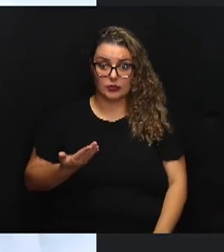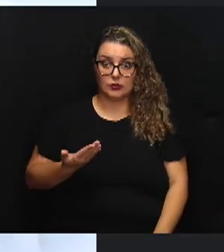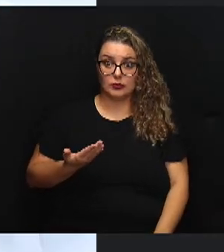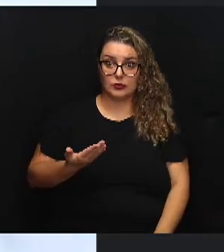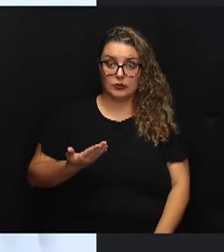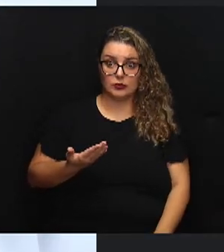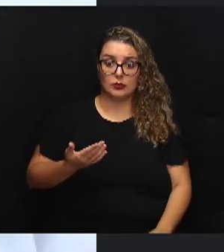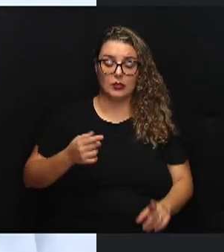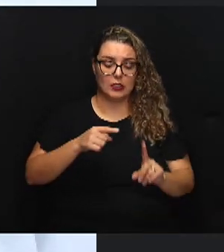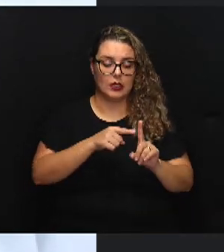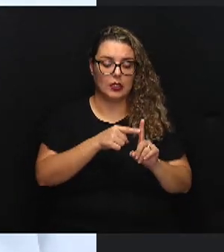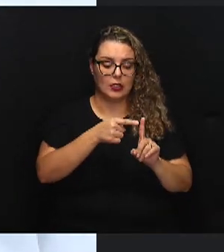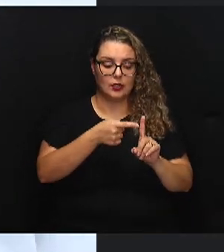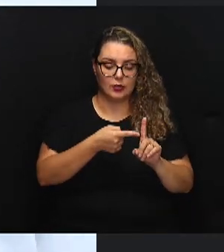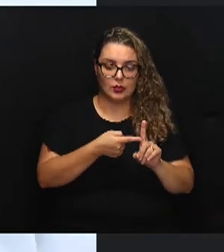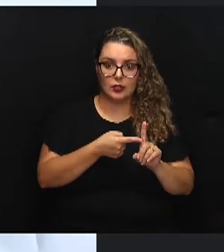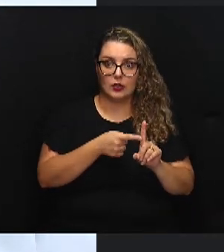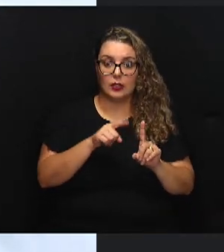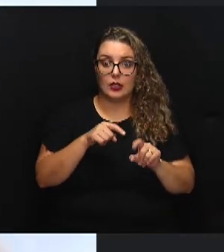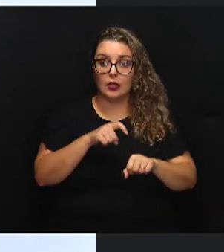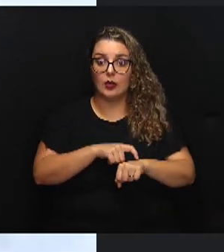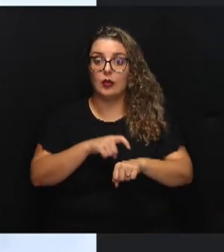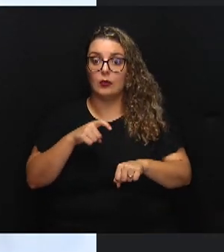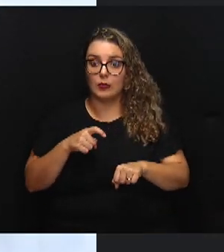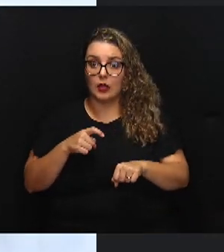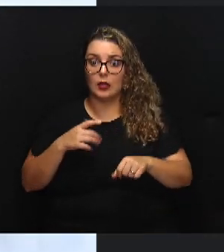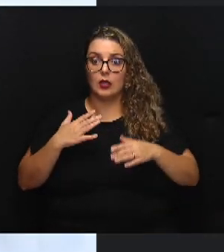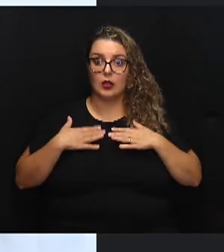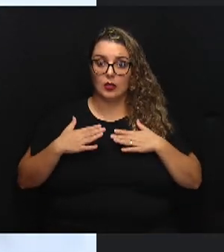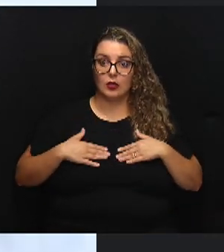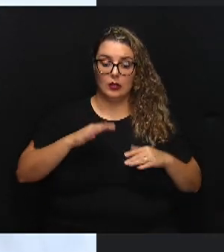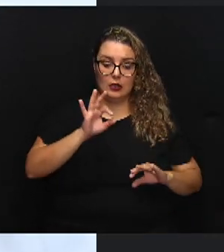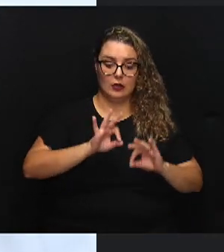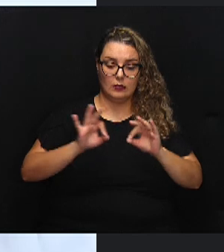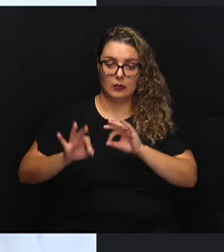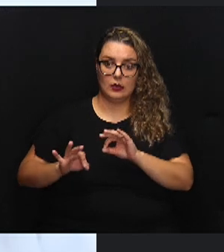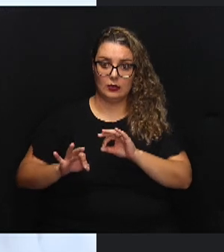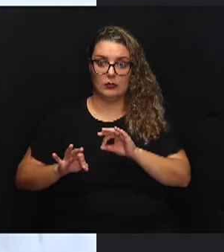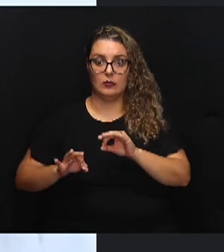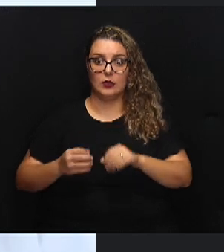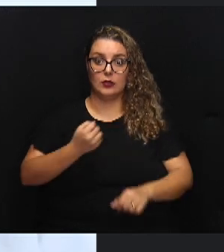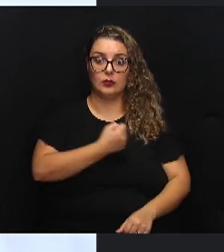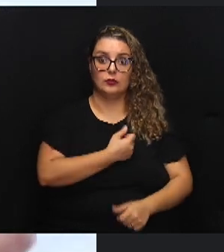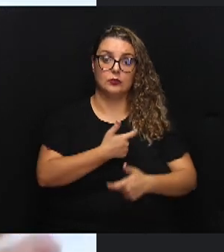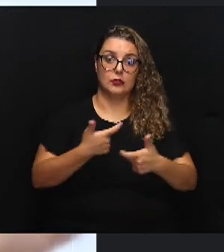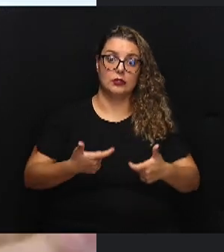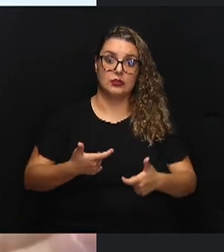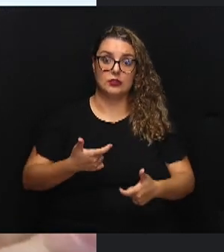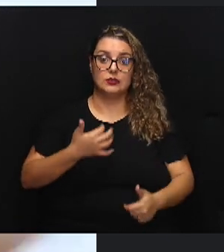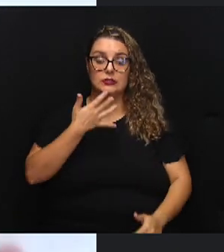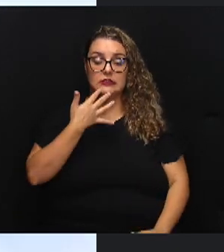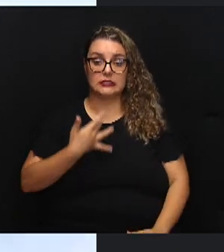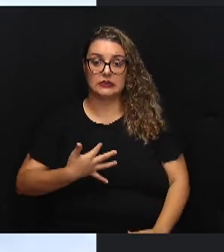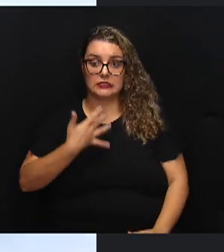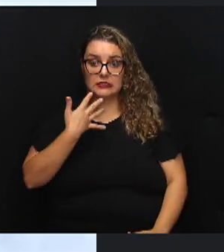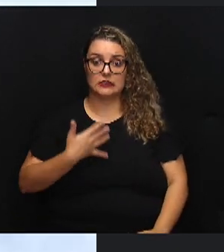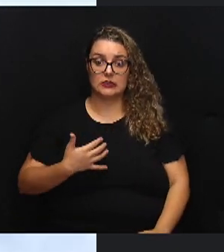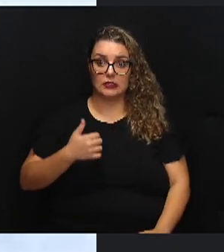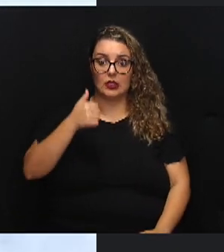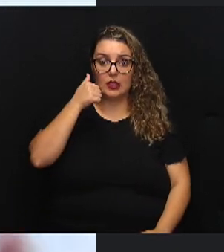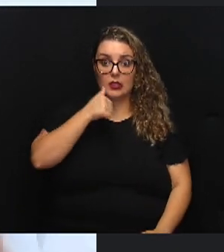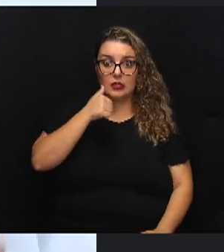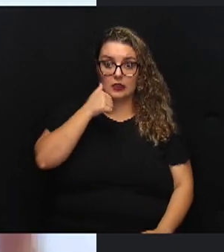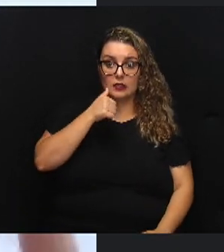a gestação, ela é uma situação em que o corpo se prepara para um grande sangramento. Então, a mulher, ela vai tendo um desvio